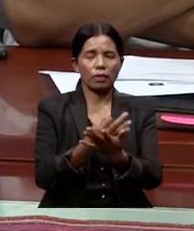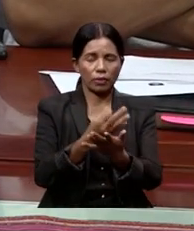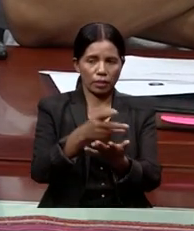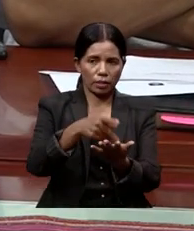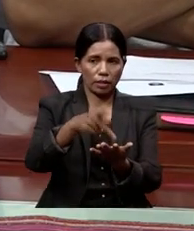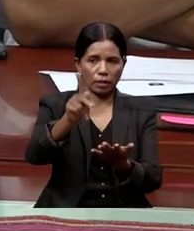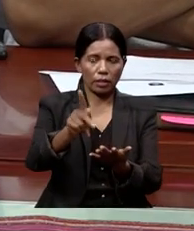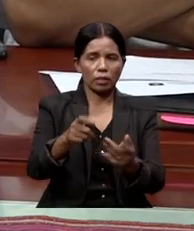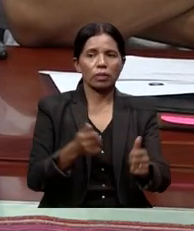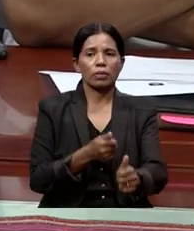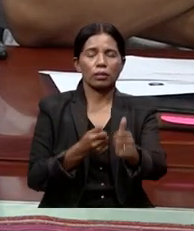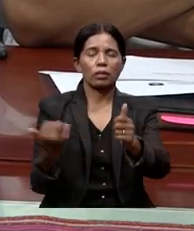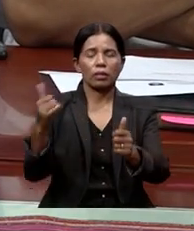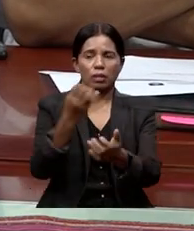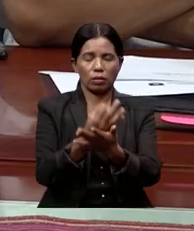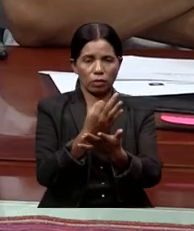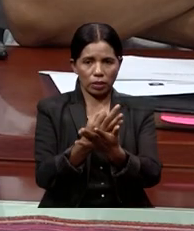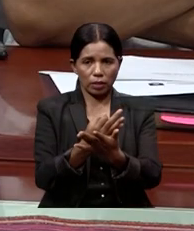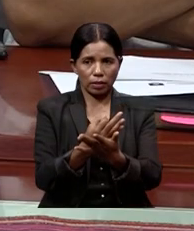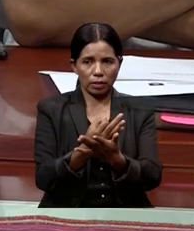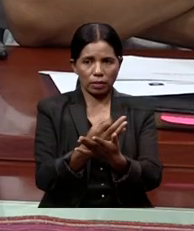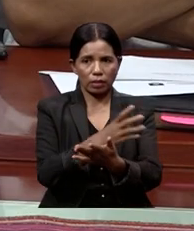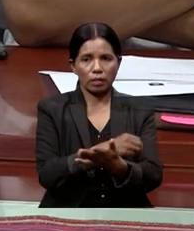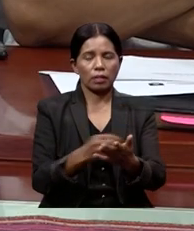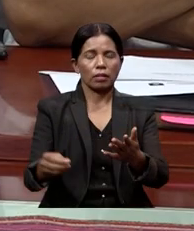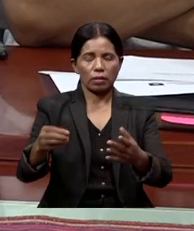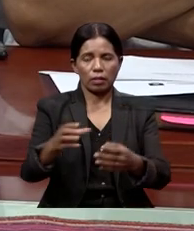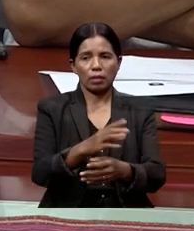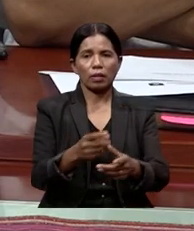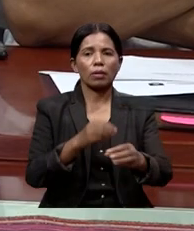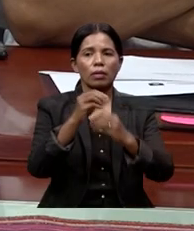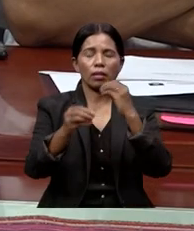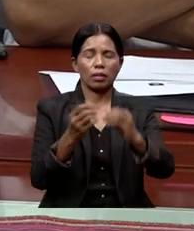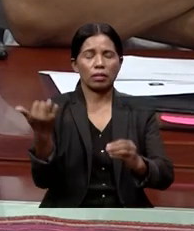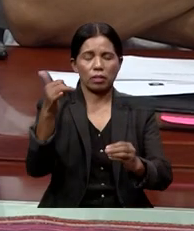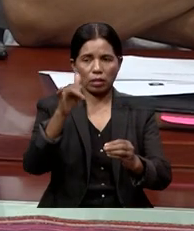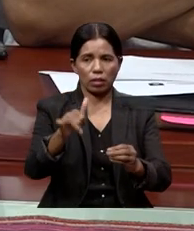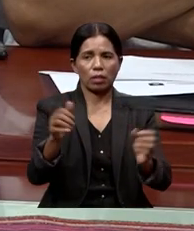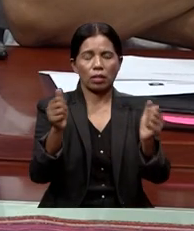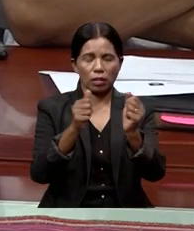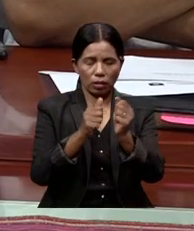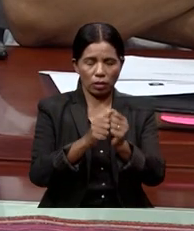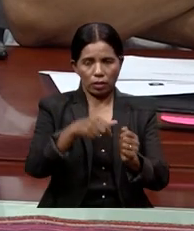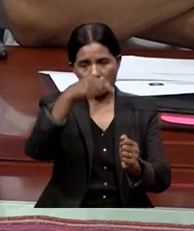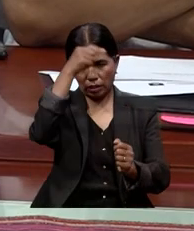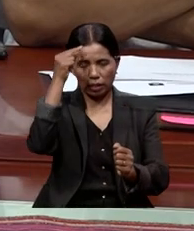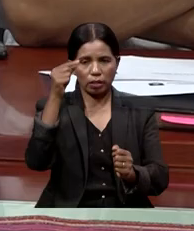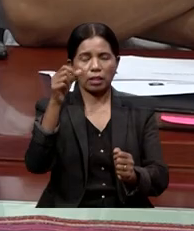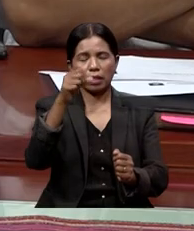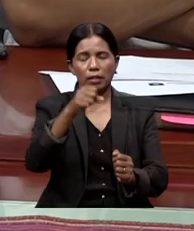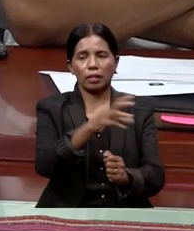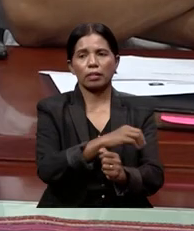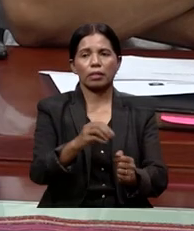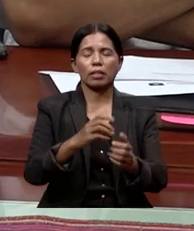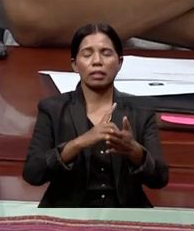baseia ba serenia subsídio ou serenia habilitação acadêmica, katak sira nebe ho bacharelato, ne sira simo